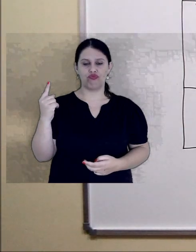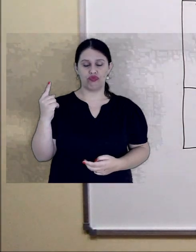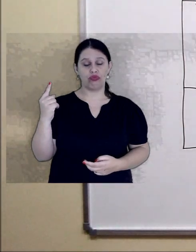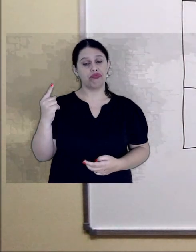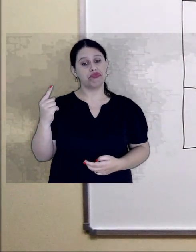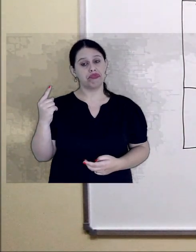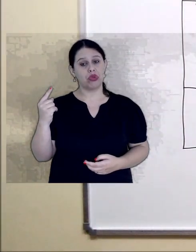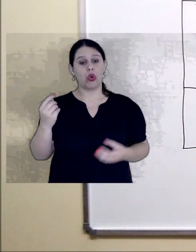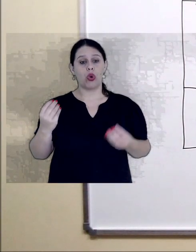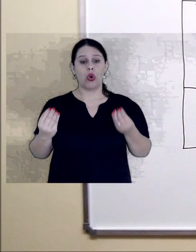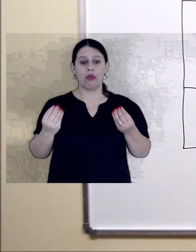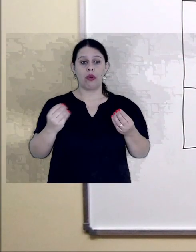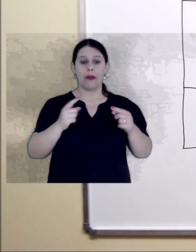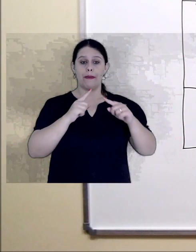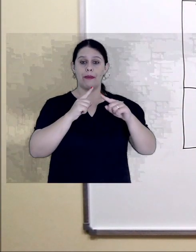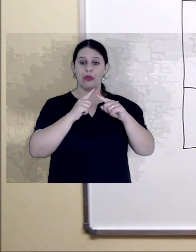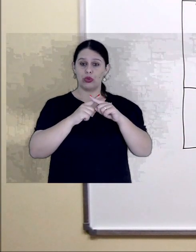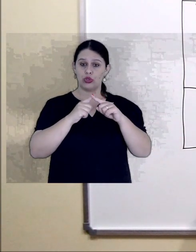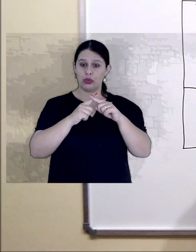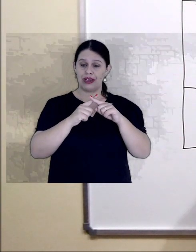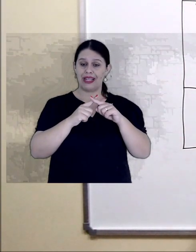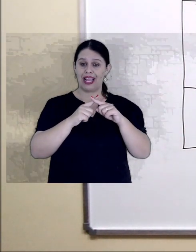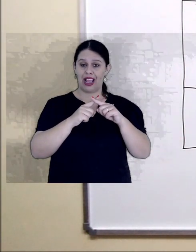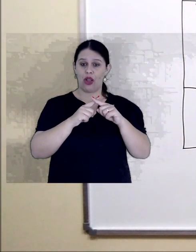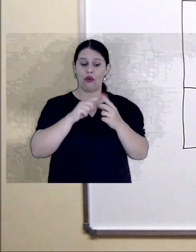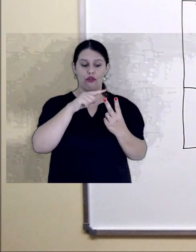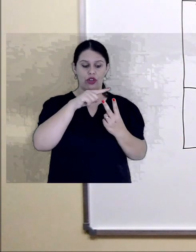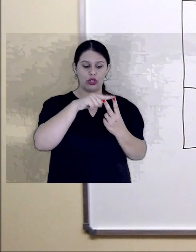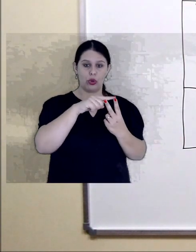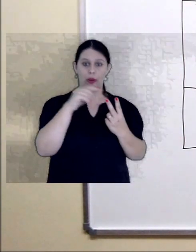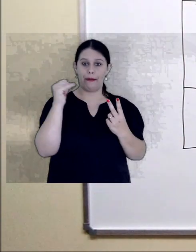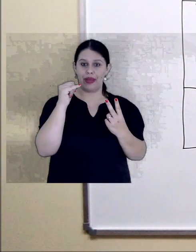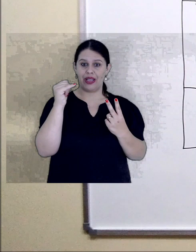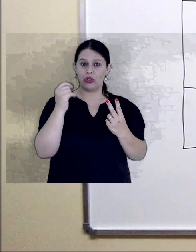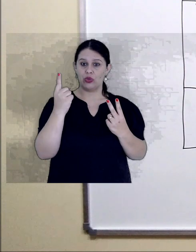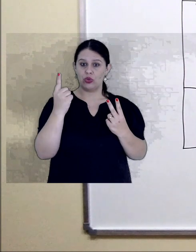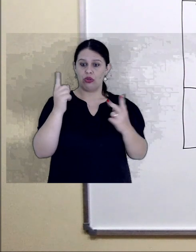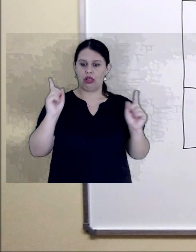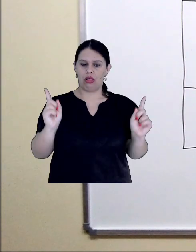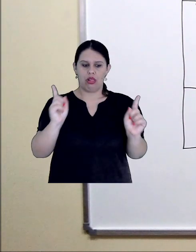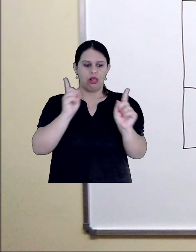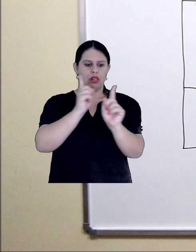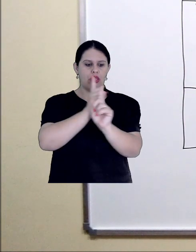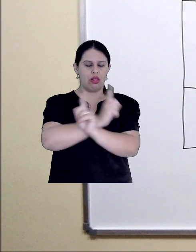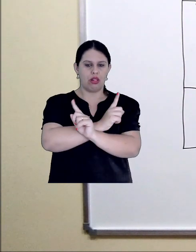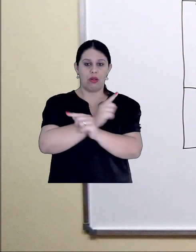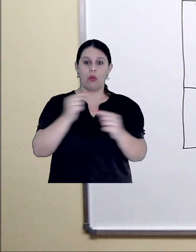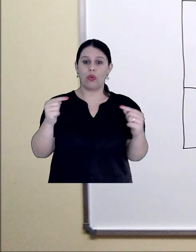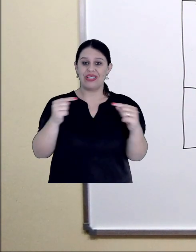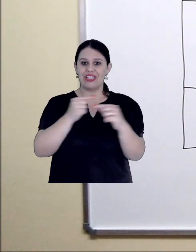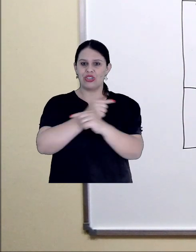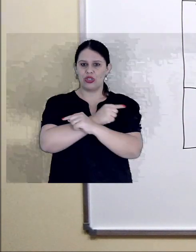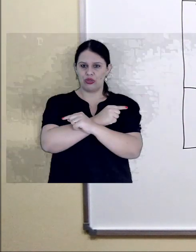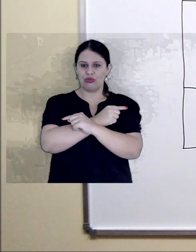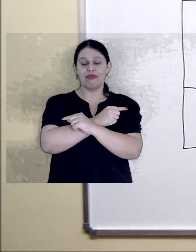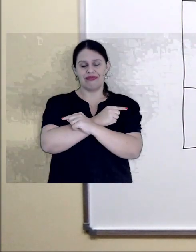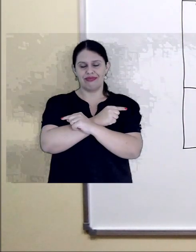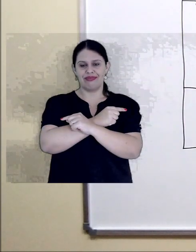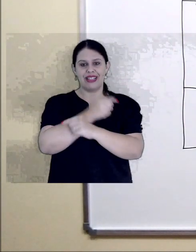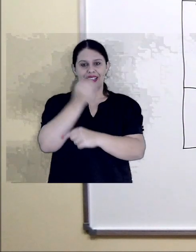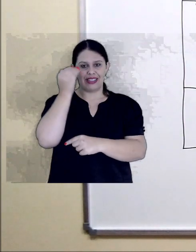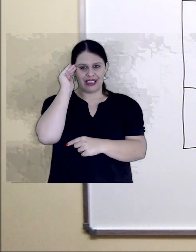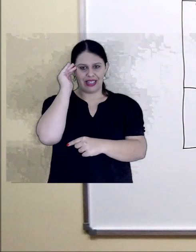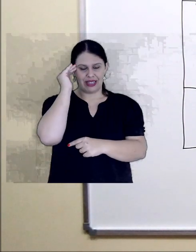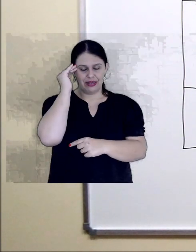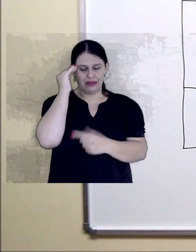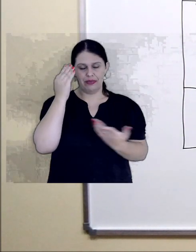Ou seja, multiplicar um vetor por menos 1 apenas inverte o sentido dele, e é isso